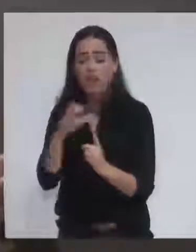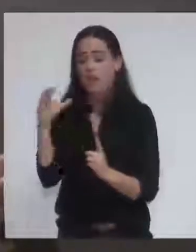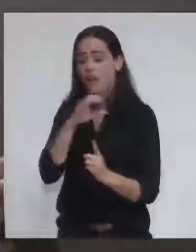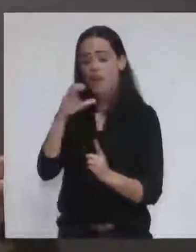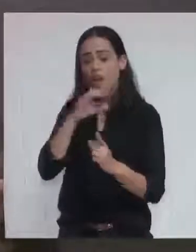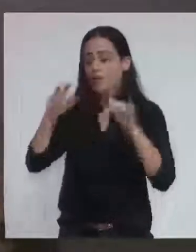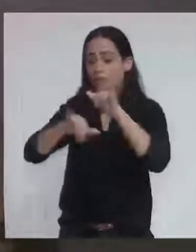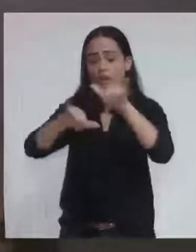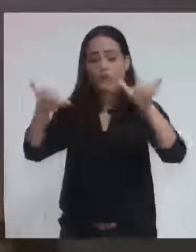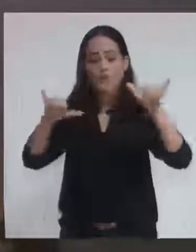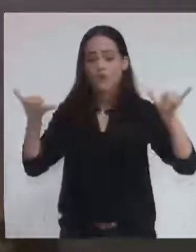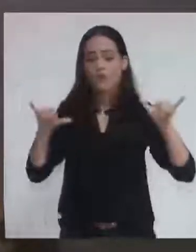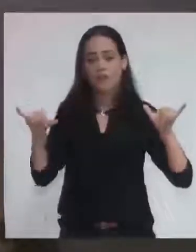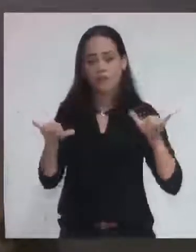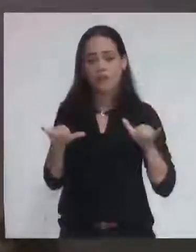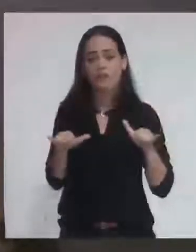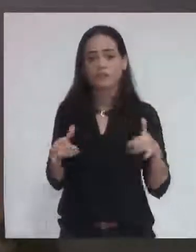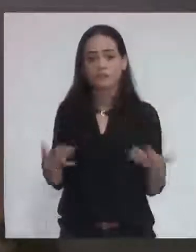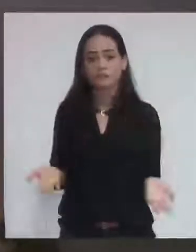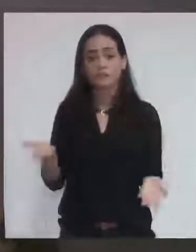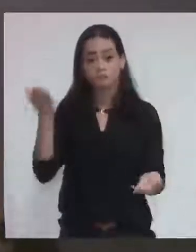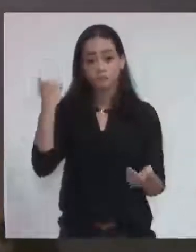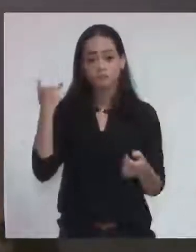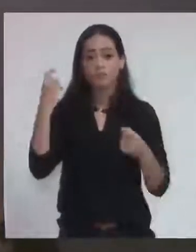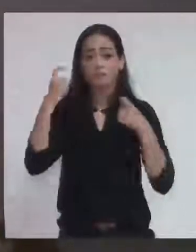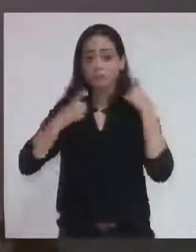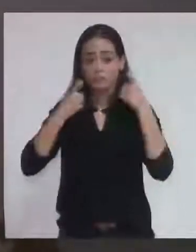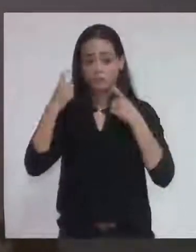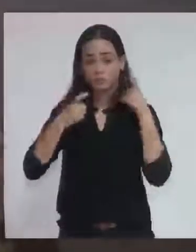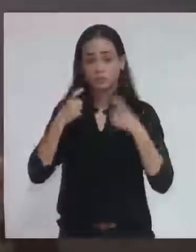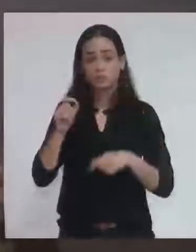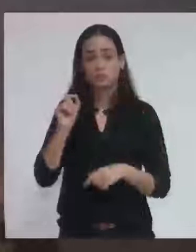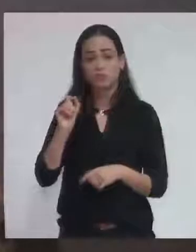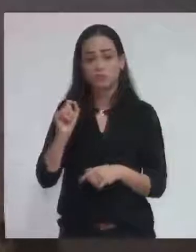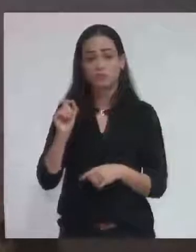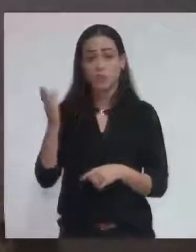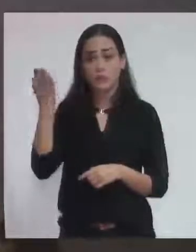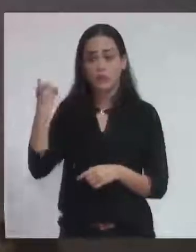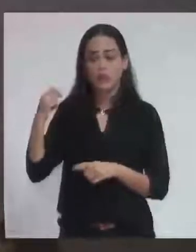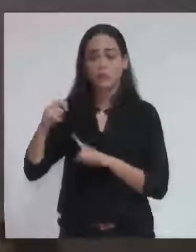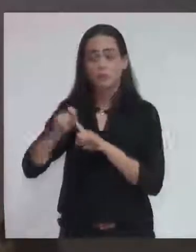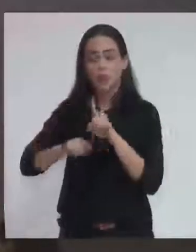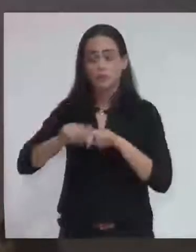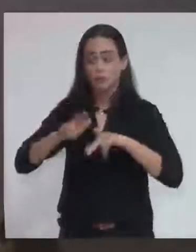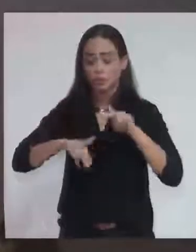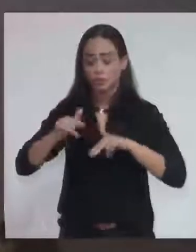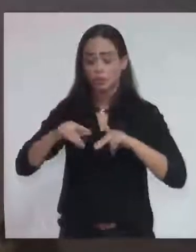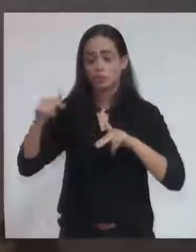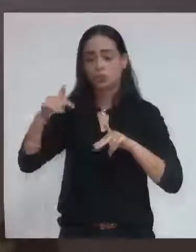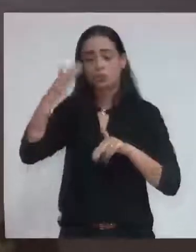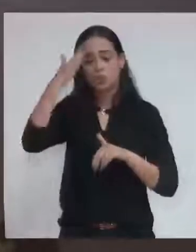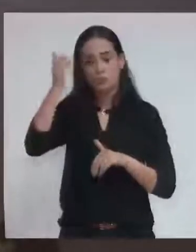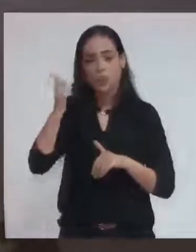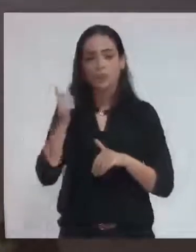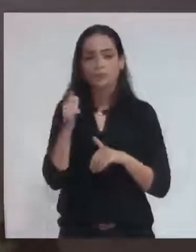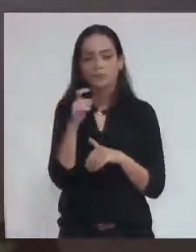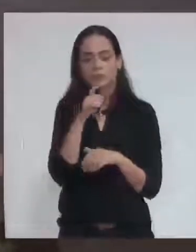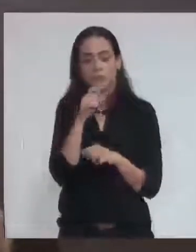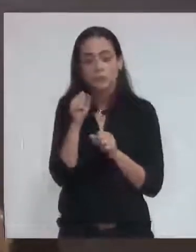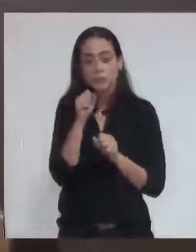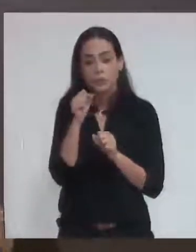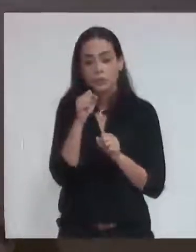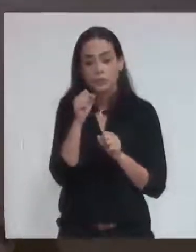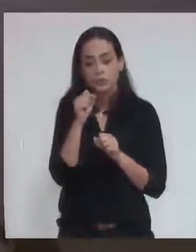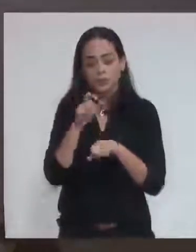maior preocupação, ali no primeiro momento, era junho, né? A gente sabe que essa época, a tendência do inverno, a probabilidade